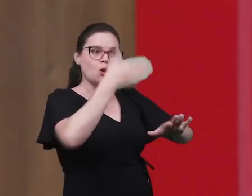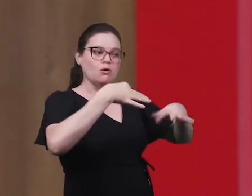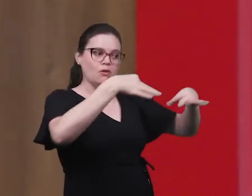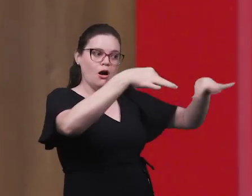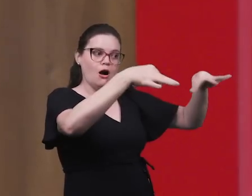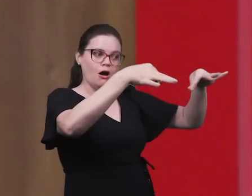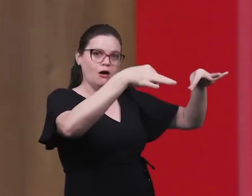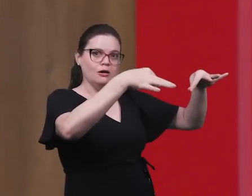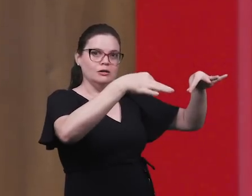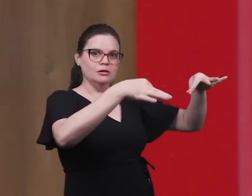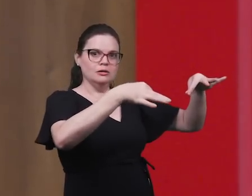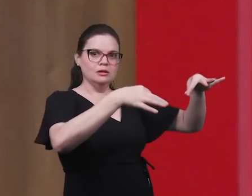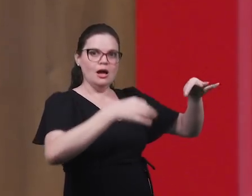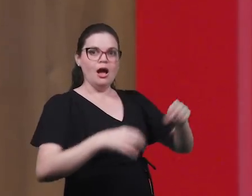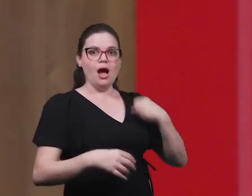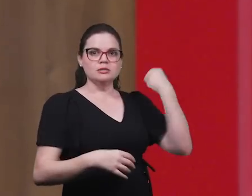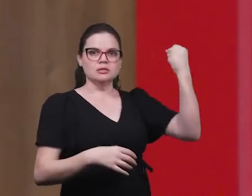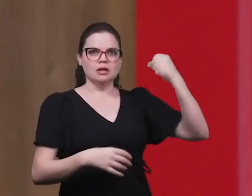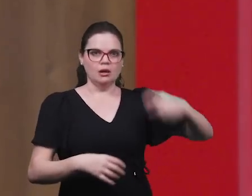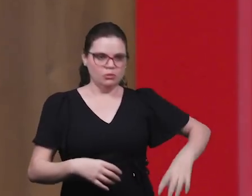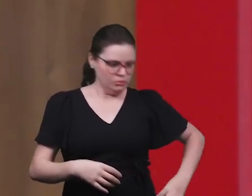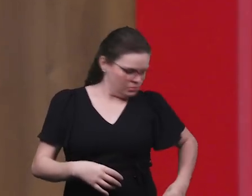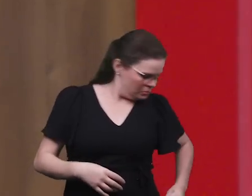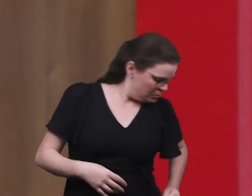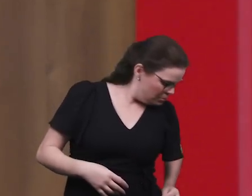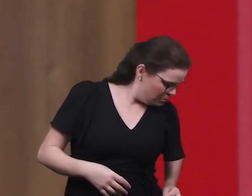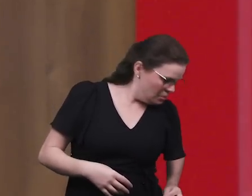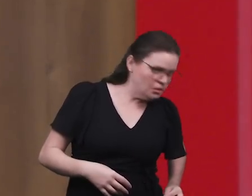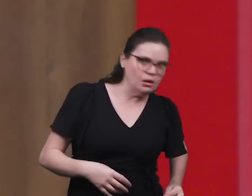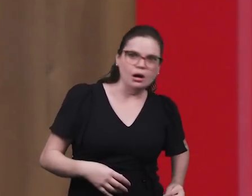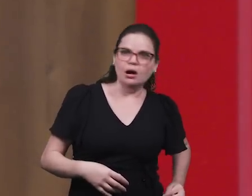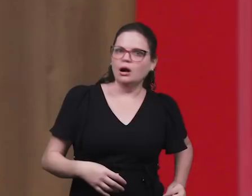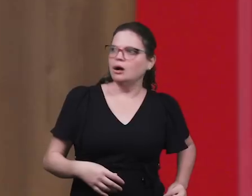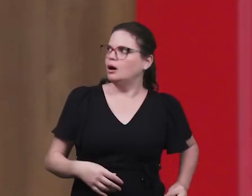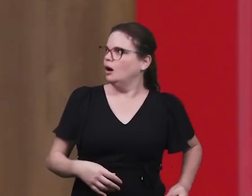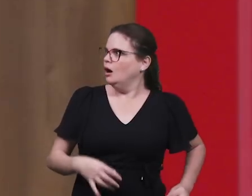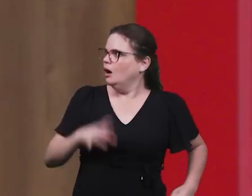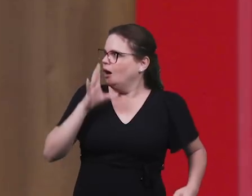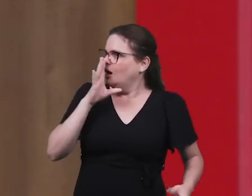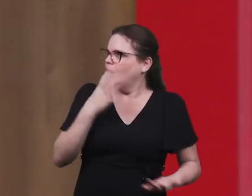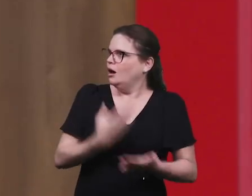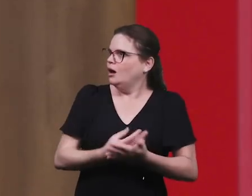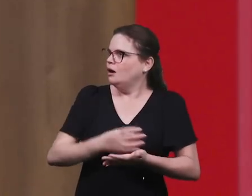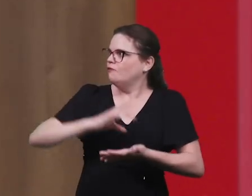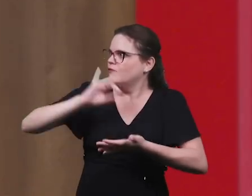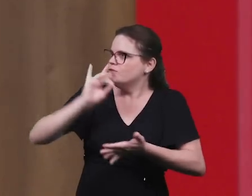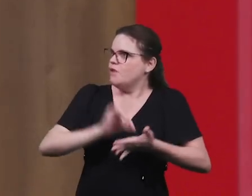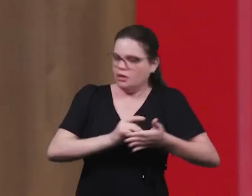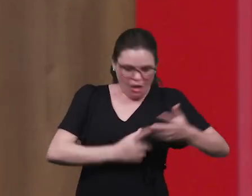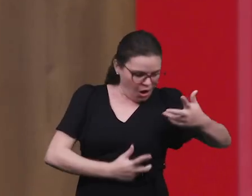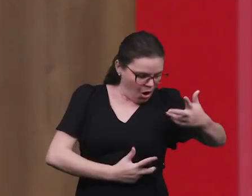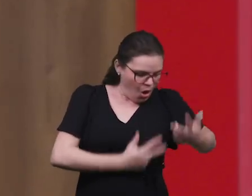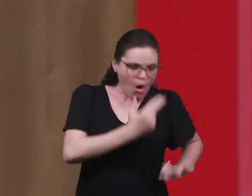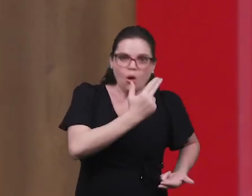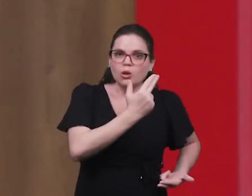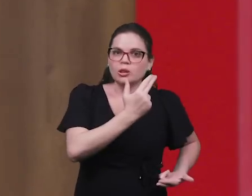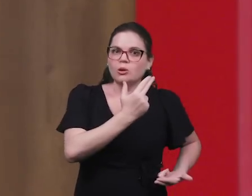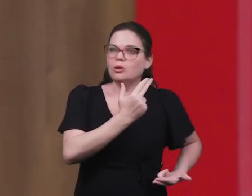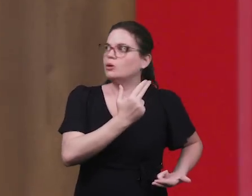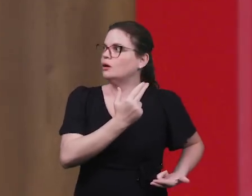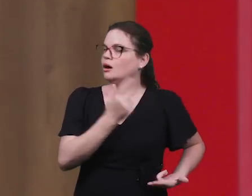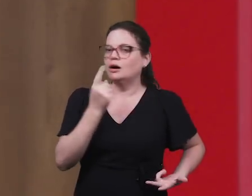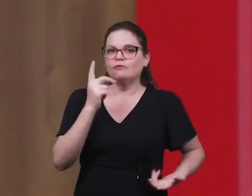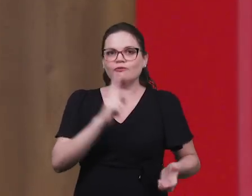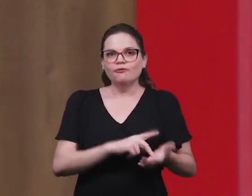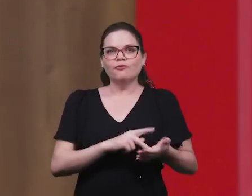orla, e eu imagino Saul fazendo assim, né? Olhando a sua capa, e realmente estava faltando um pedaço ali, né?